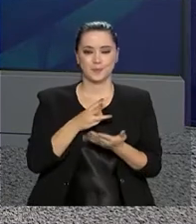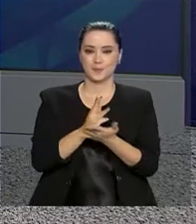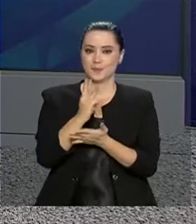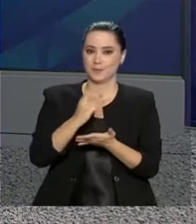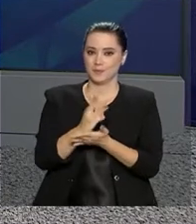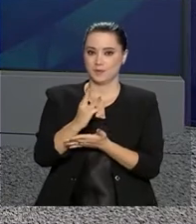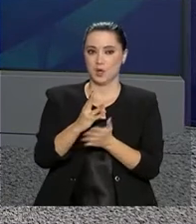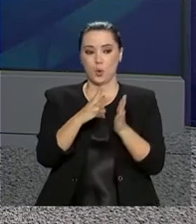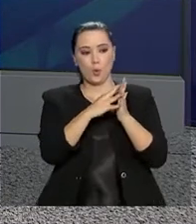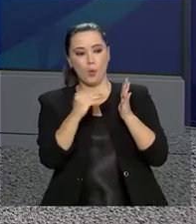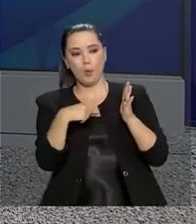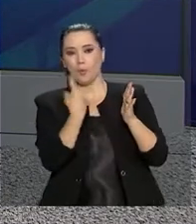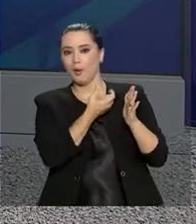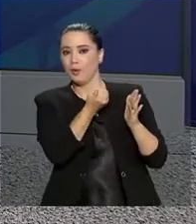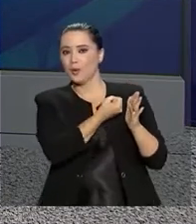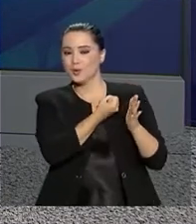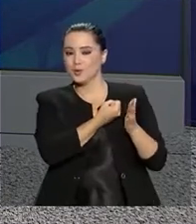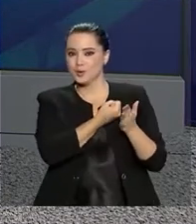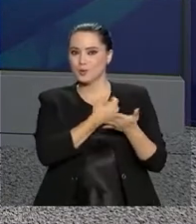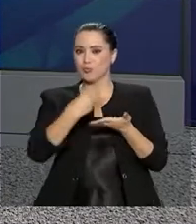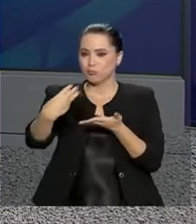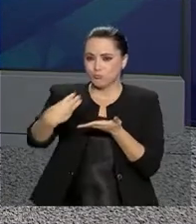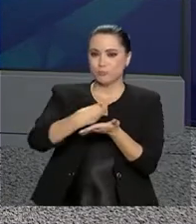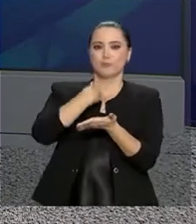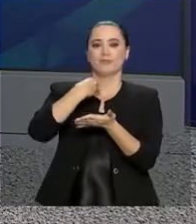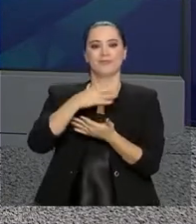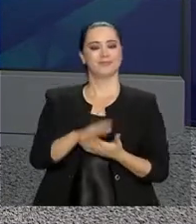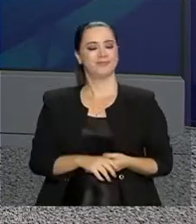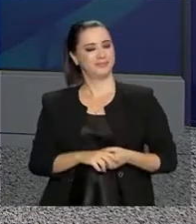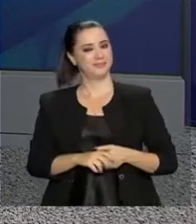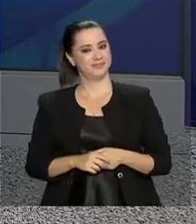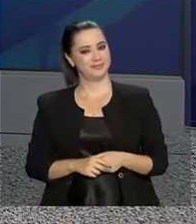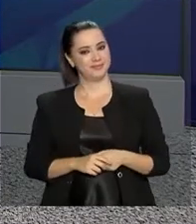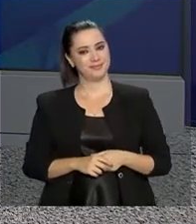nosso WhatsApp. Então, anote aí, é